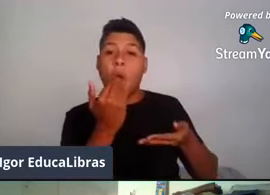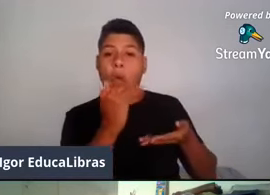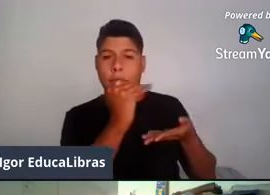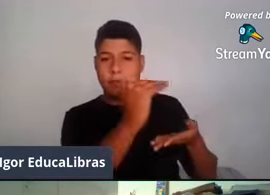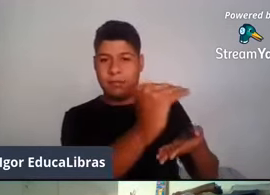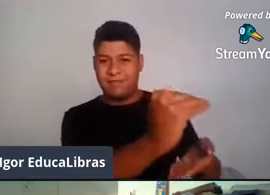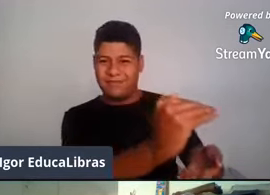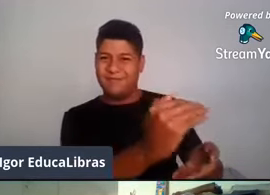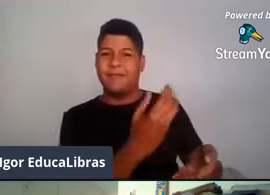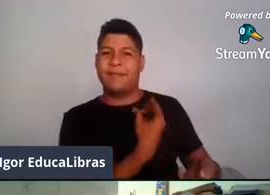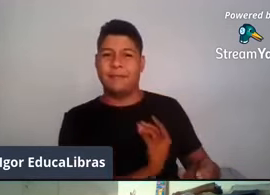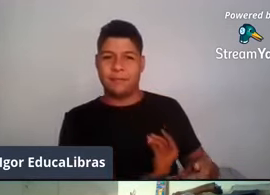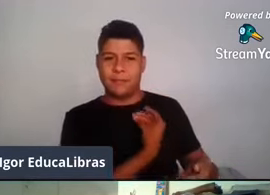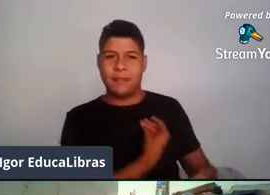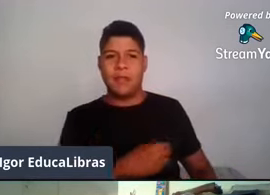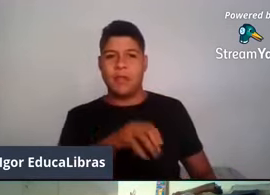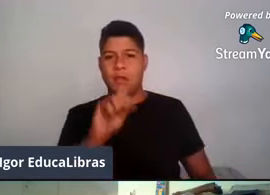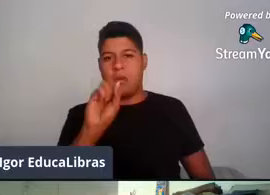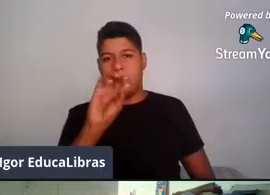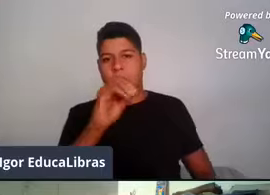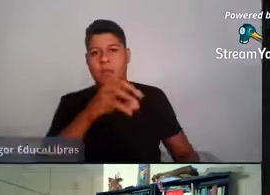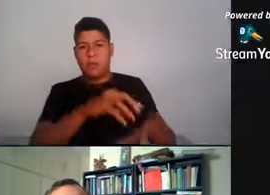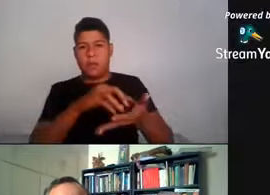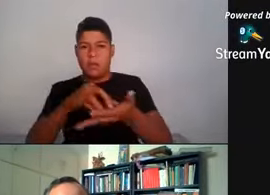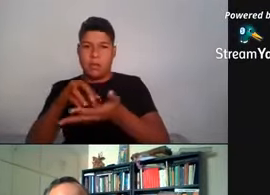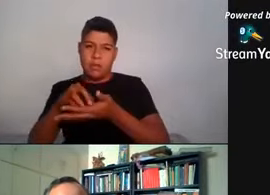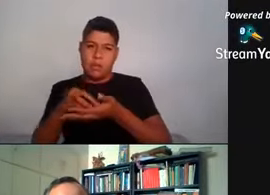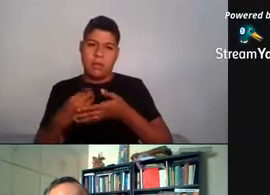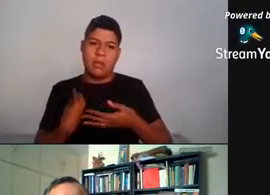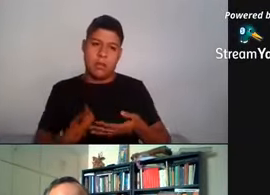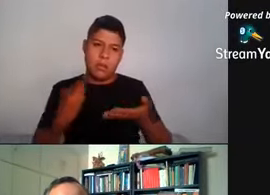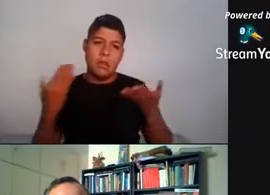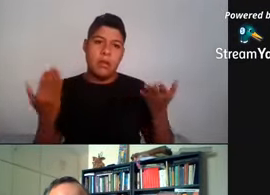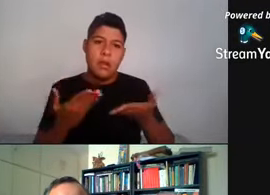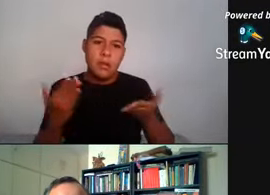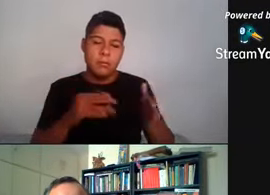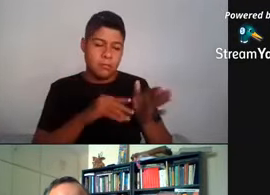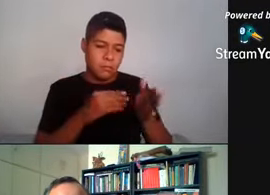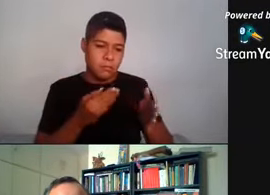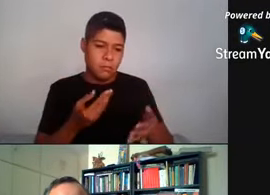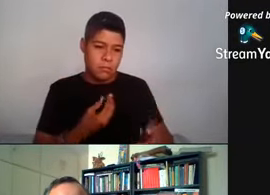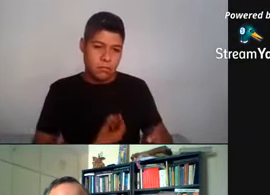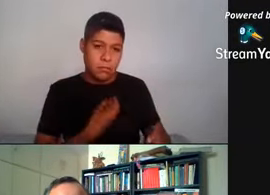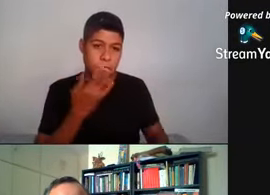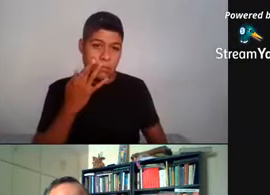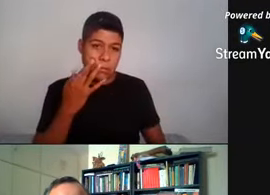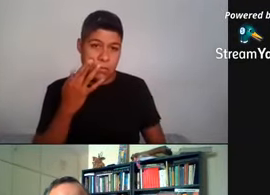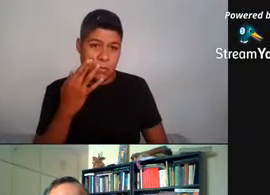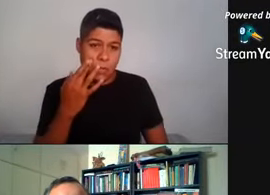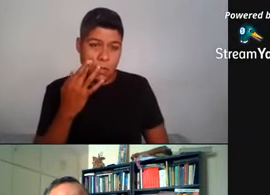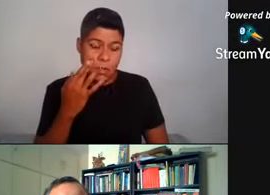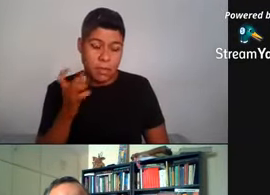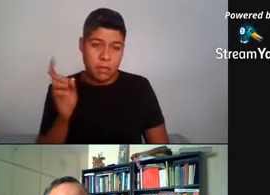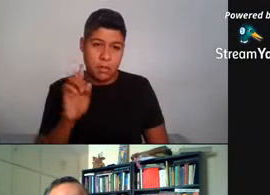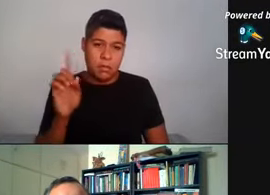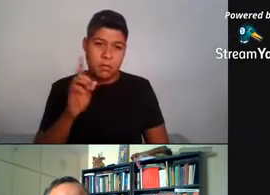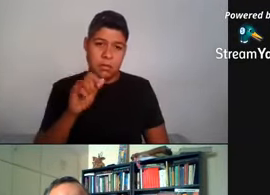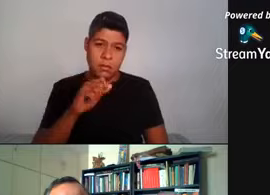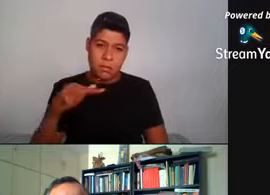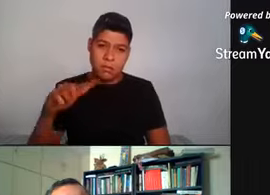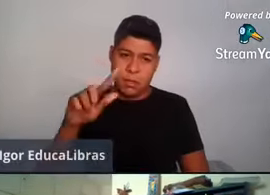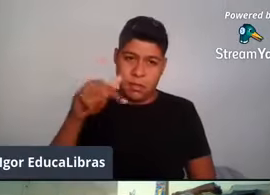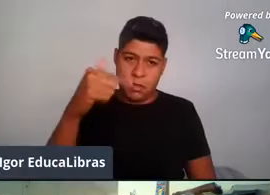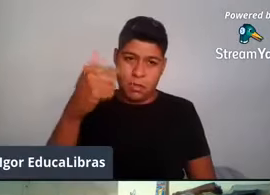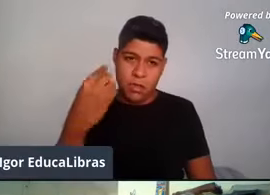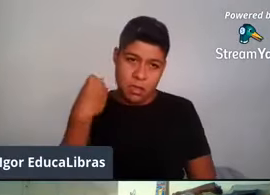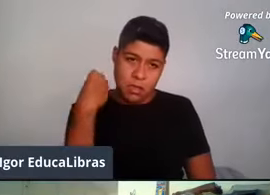essas quase 80 entidades, um pouco menos, e agora nós vamos atender, amanhã, ou semana que vem vai ser